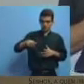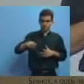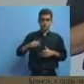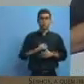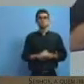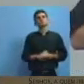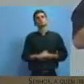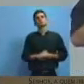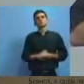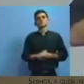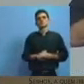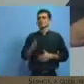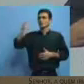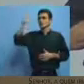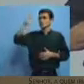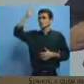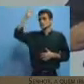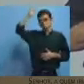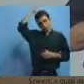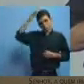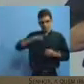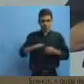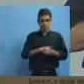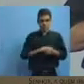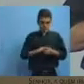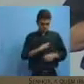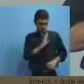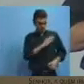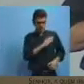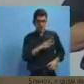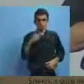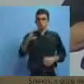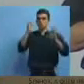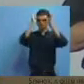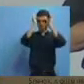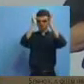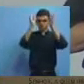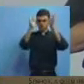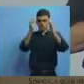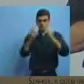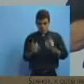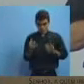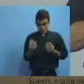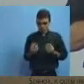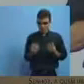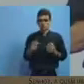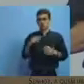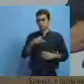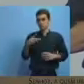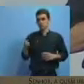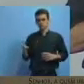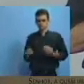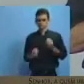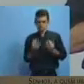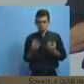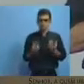Santo, enchei os corações dos vossos fiéis e acendei neles o fogo